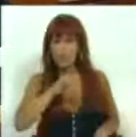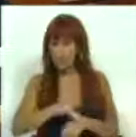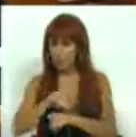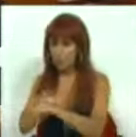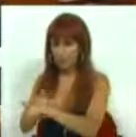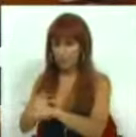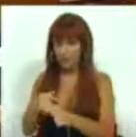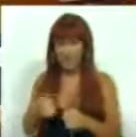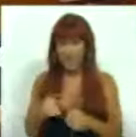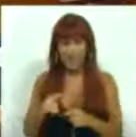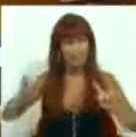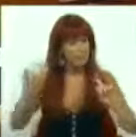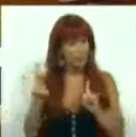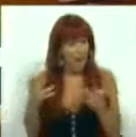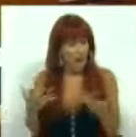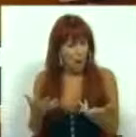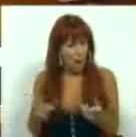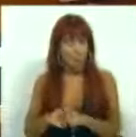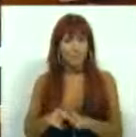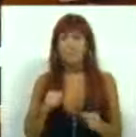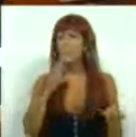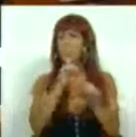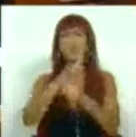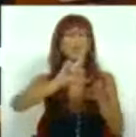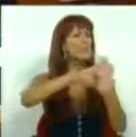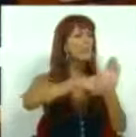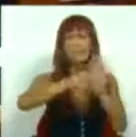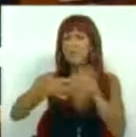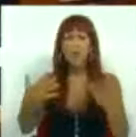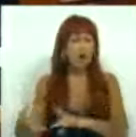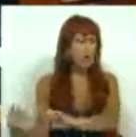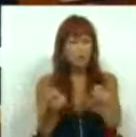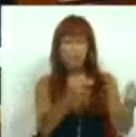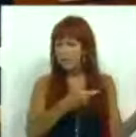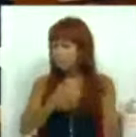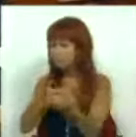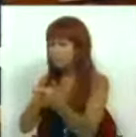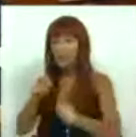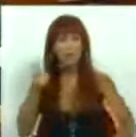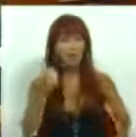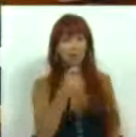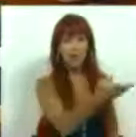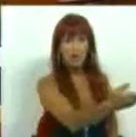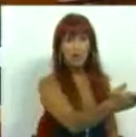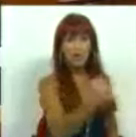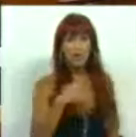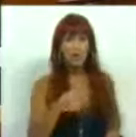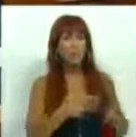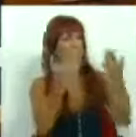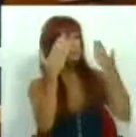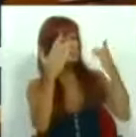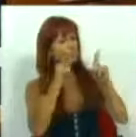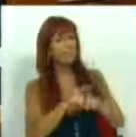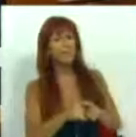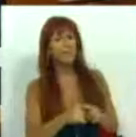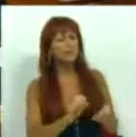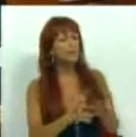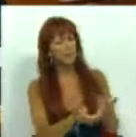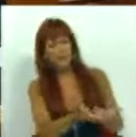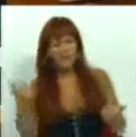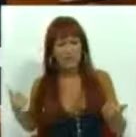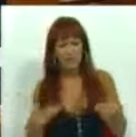doente. Breve referência agora para os restantes projetos hoje em discussão. Quanto ao Bloco de Esquerda, é de saudar ter